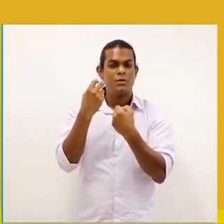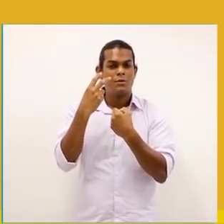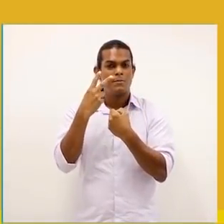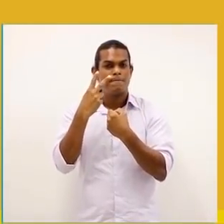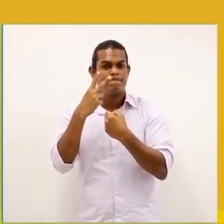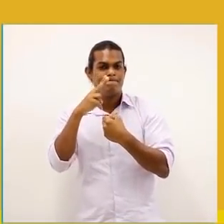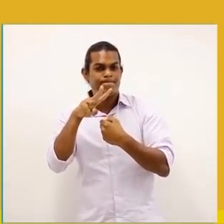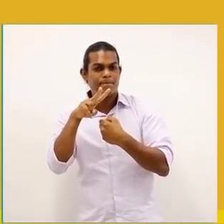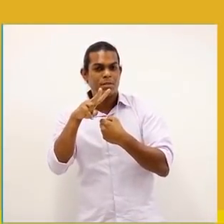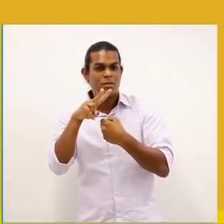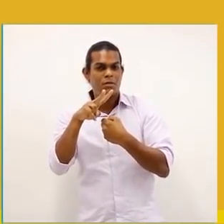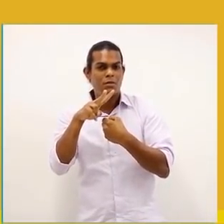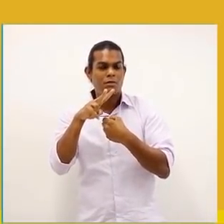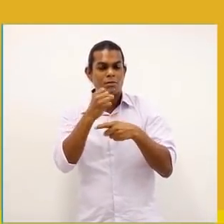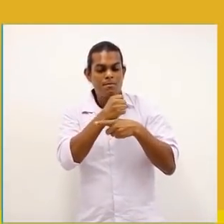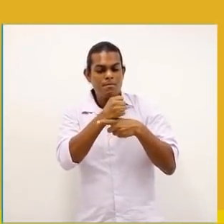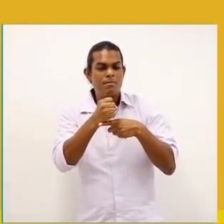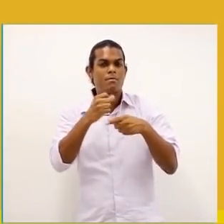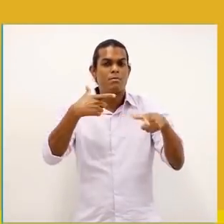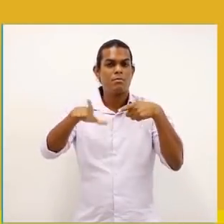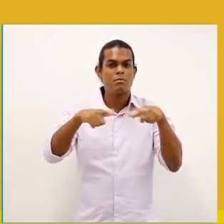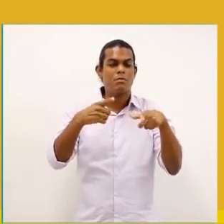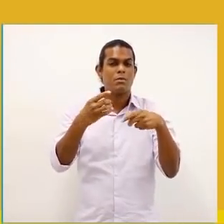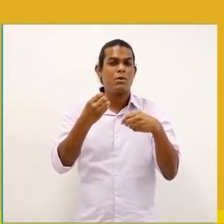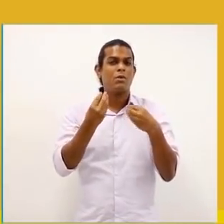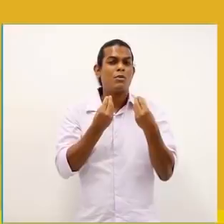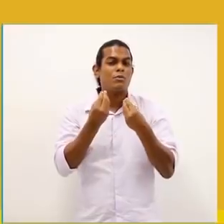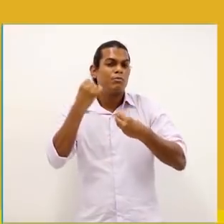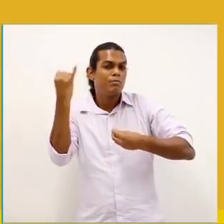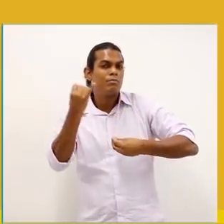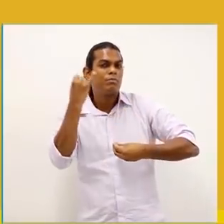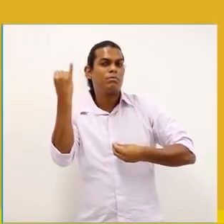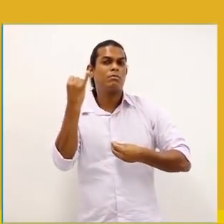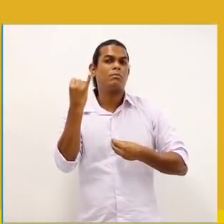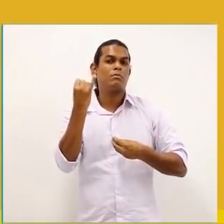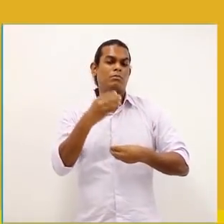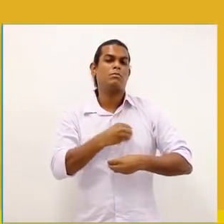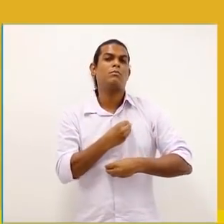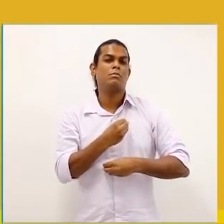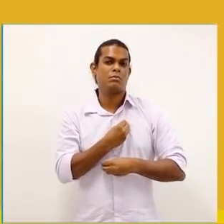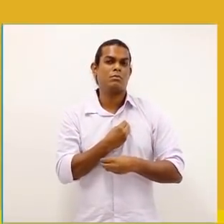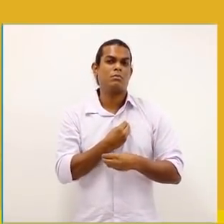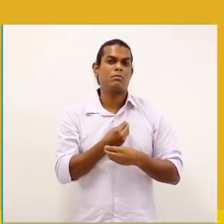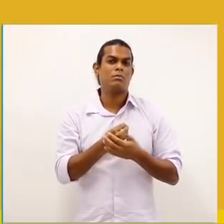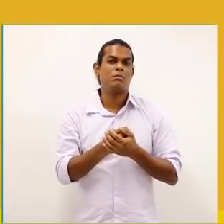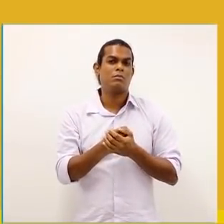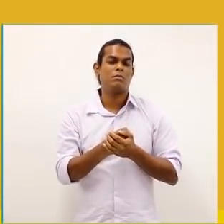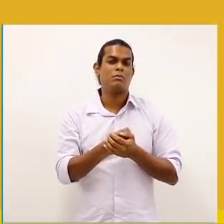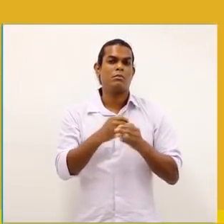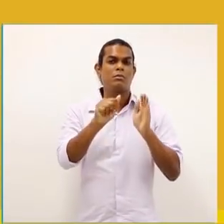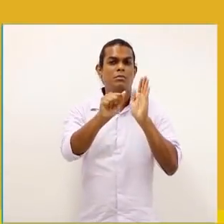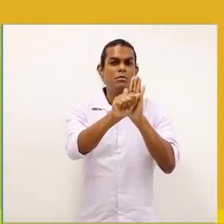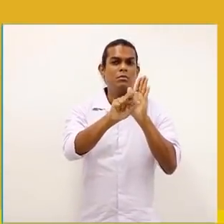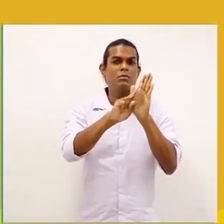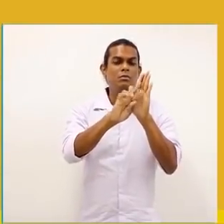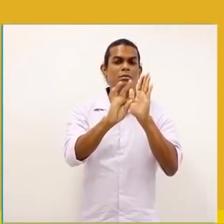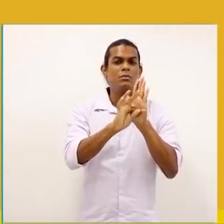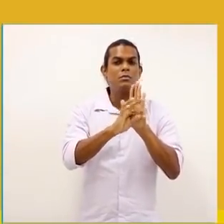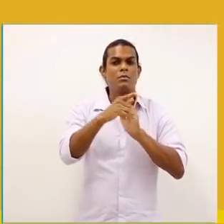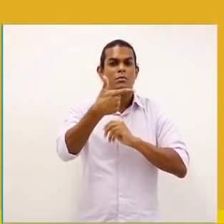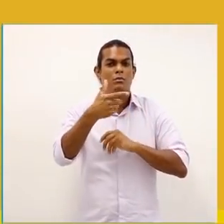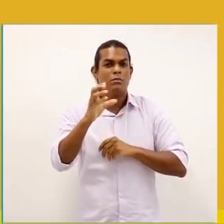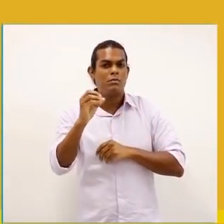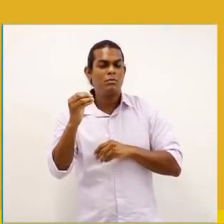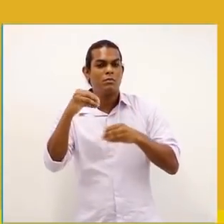de bem-estar e de garantia de justiça sociais. Já no artigo 200 do próprio Constituição Federal, nós vamos